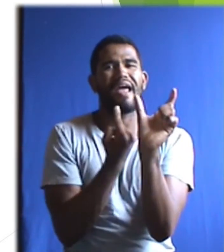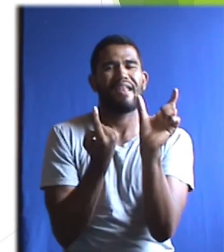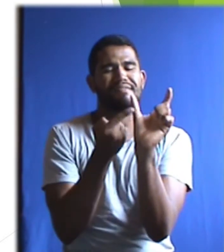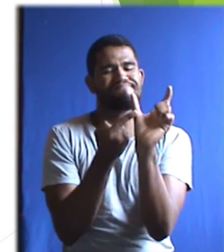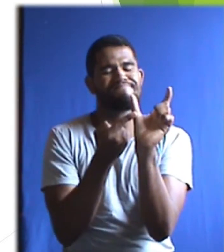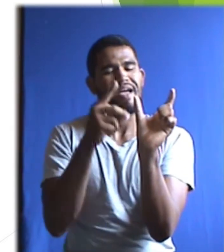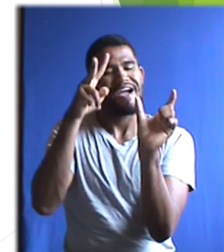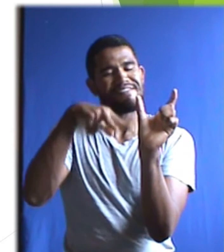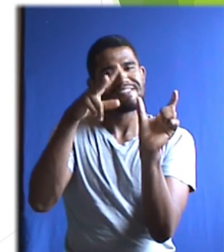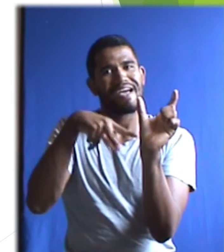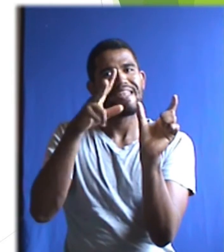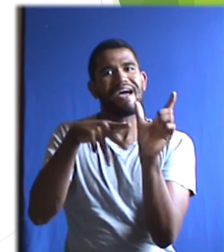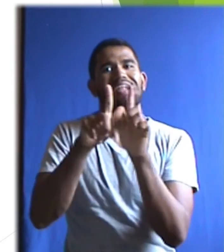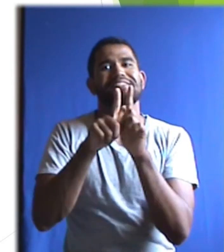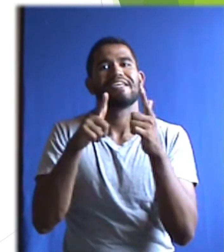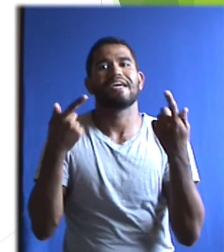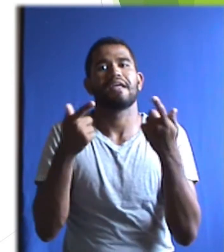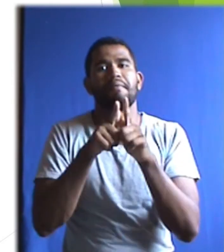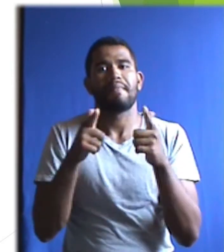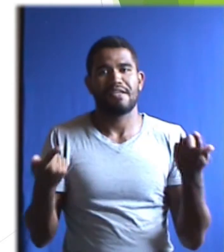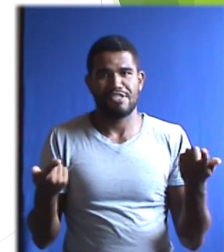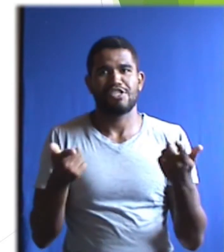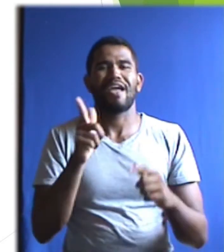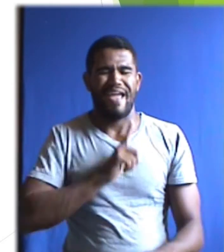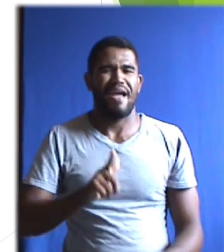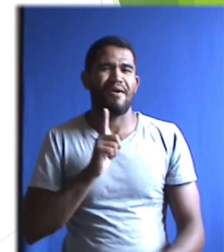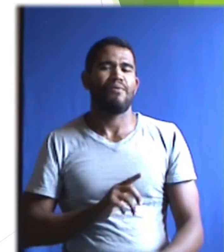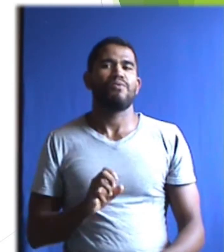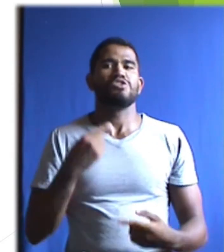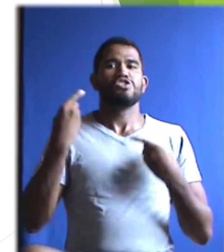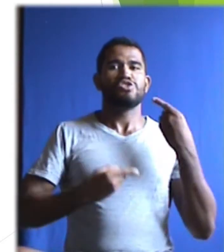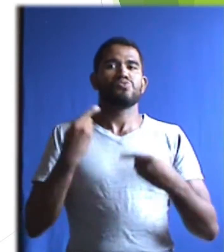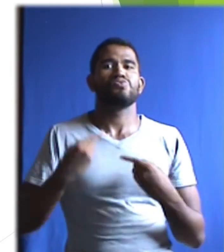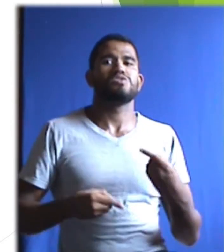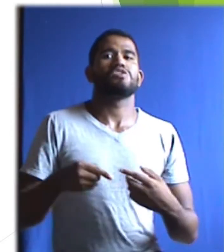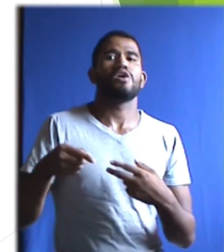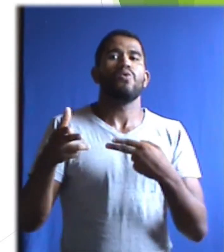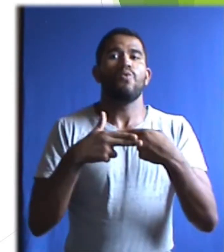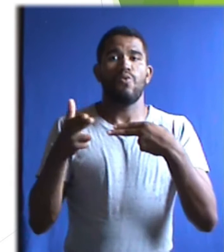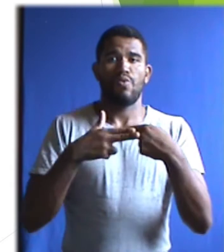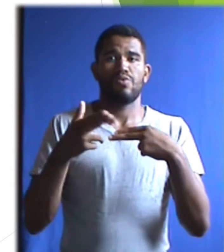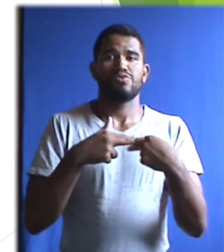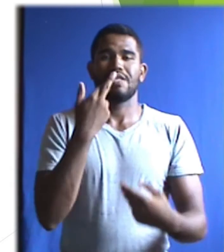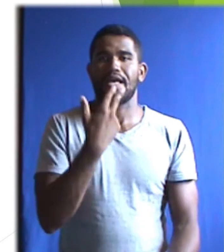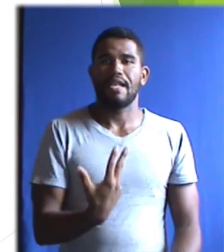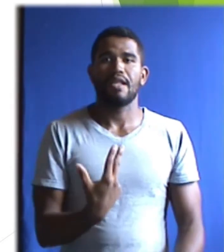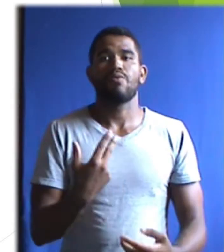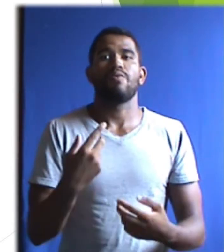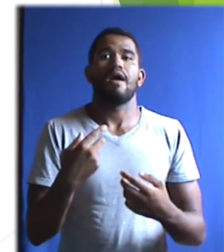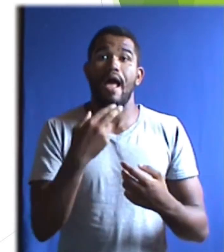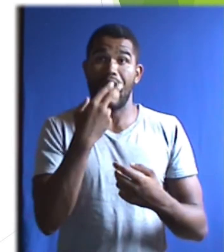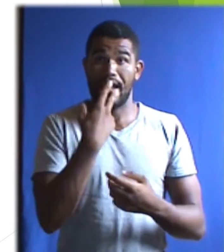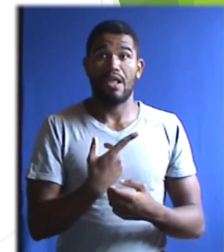palavras isoladas, fazer uma análise mais gramatical, discutir mais o uso da